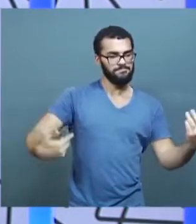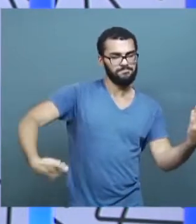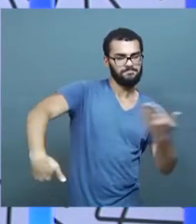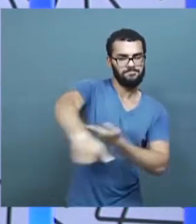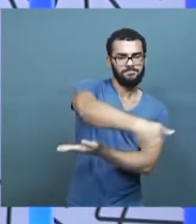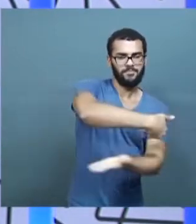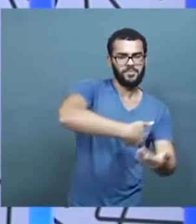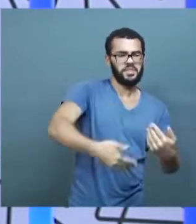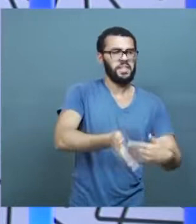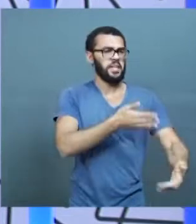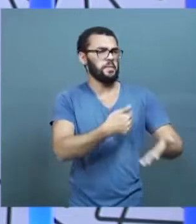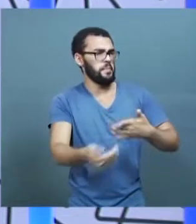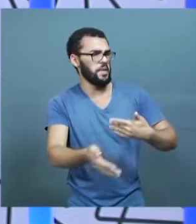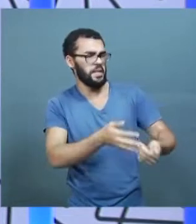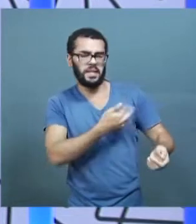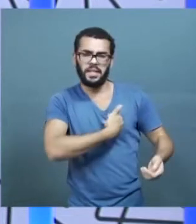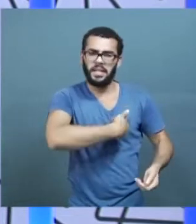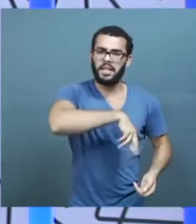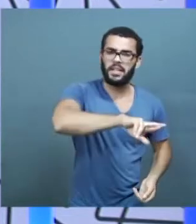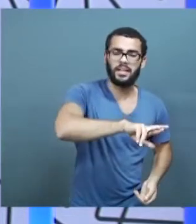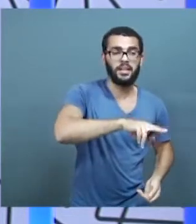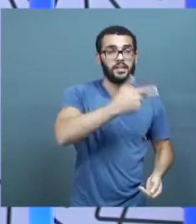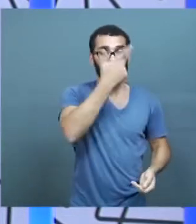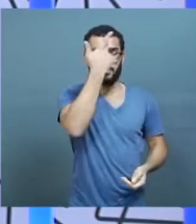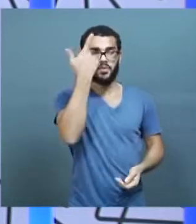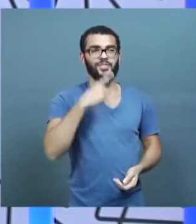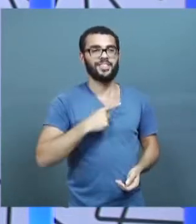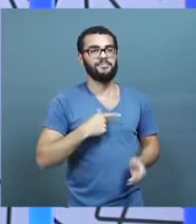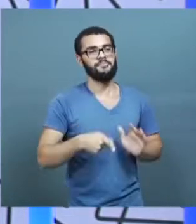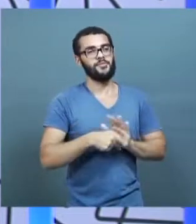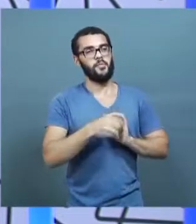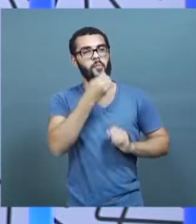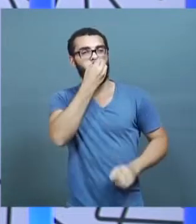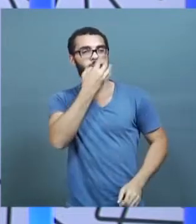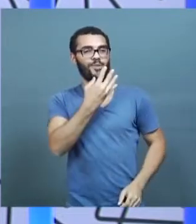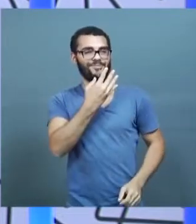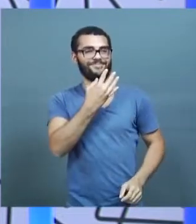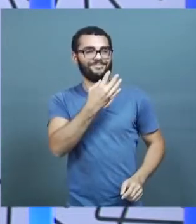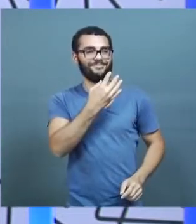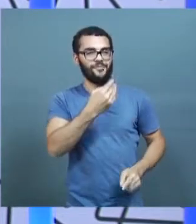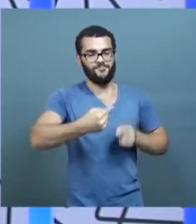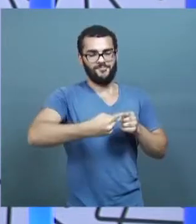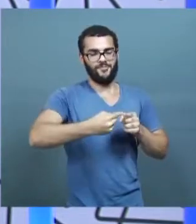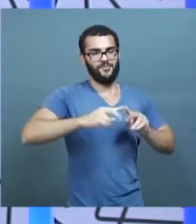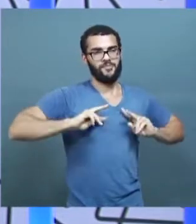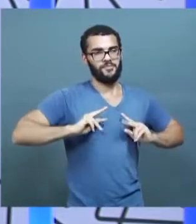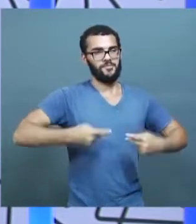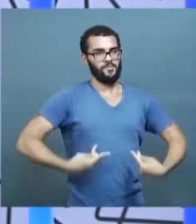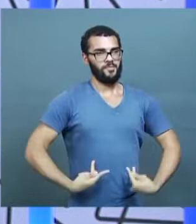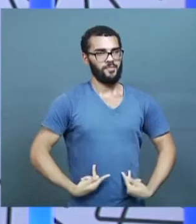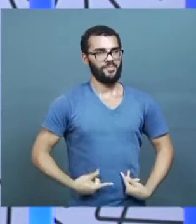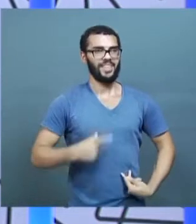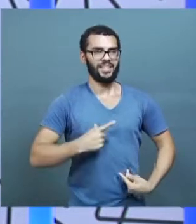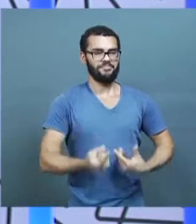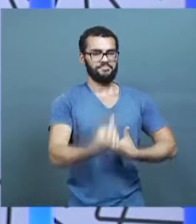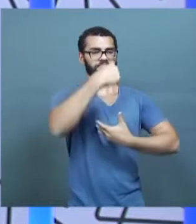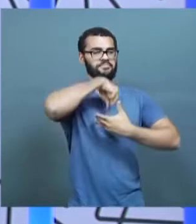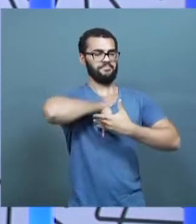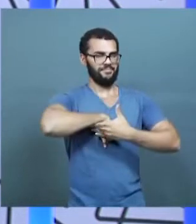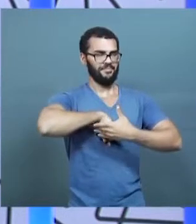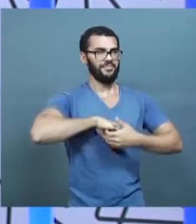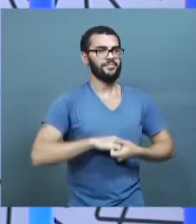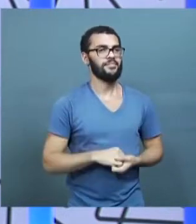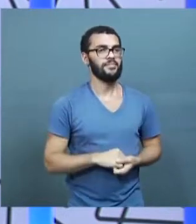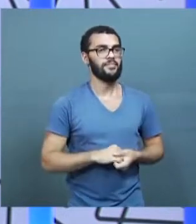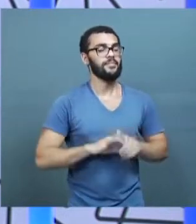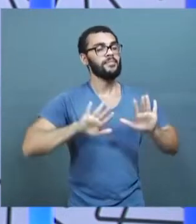religião, do credo religioso que pratica, o ser humano é uma pessoa boa, né? Está plantado no coração essa solidariedade.